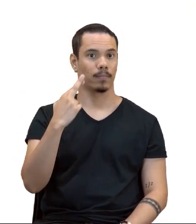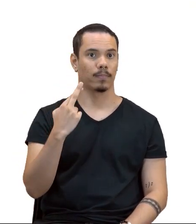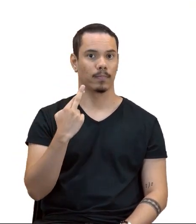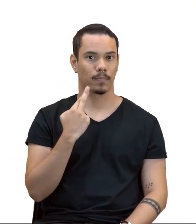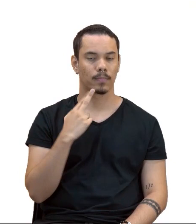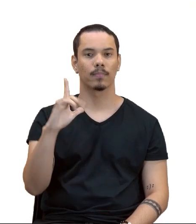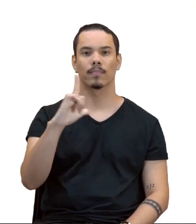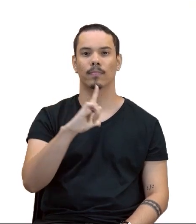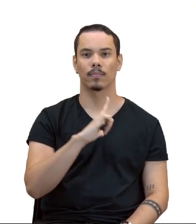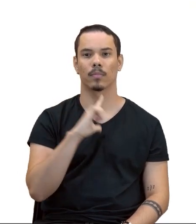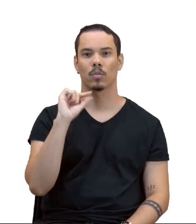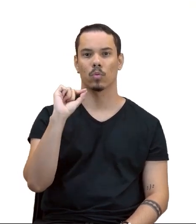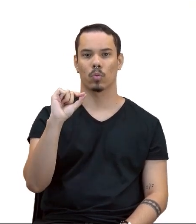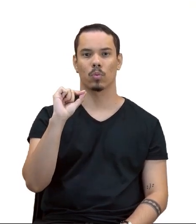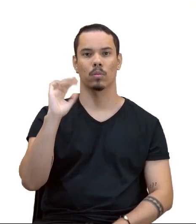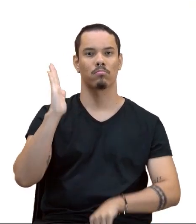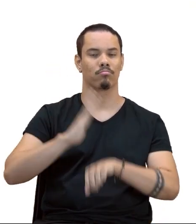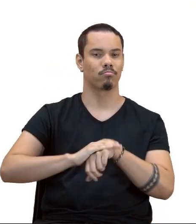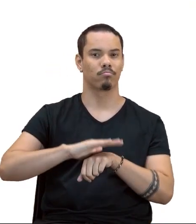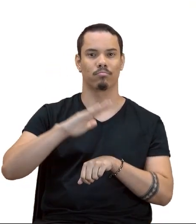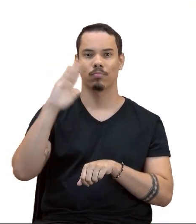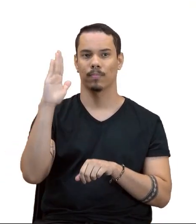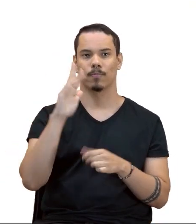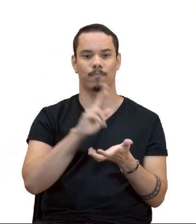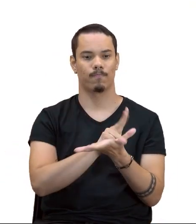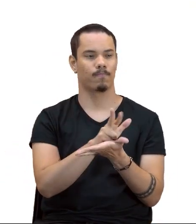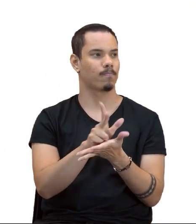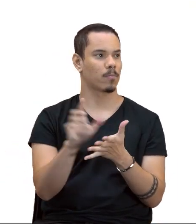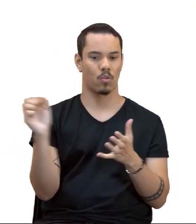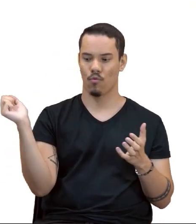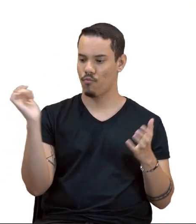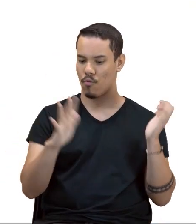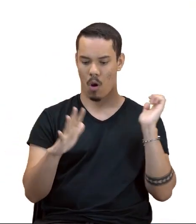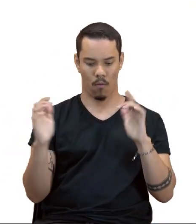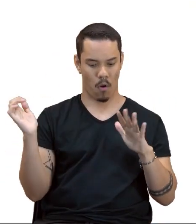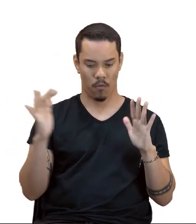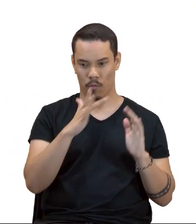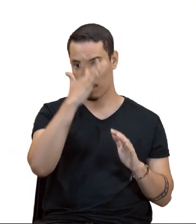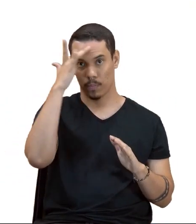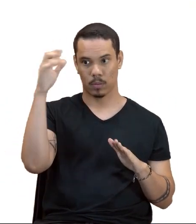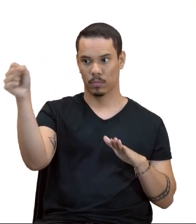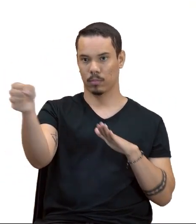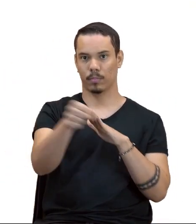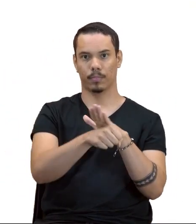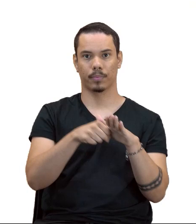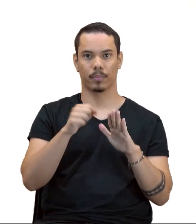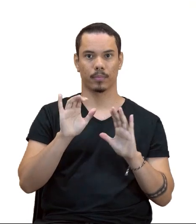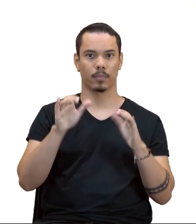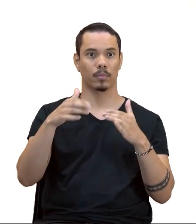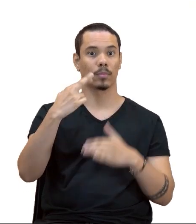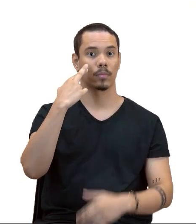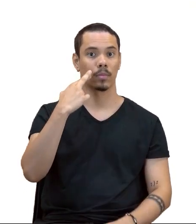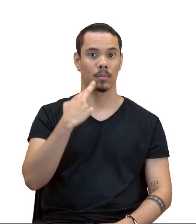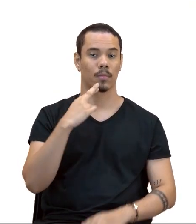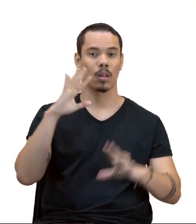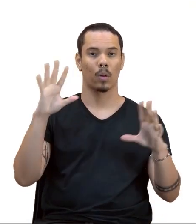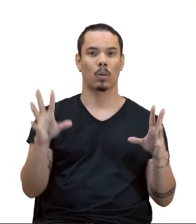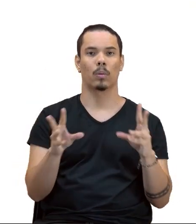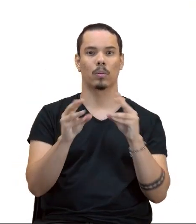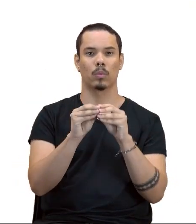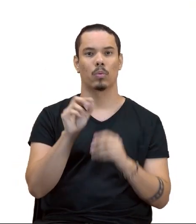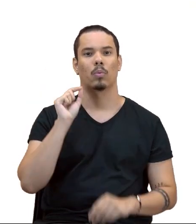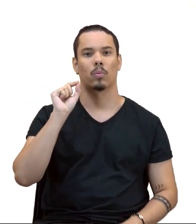atraiu o mais intenso fluxo migratório dirigido a Rondônia. Conclui-se que